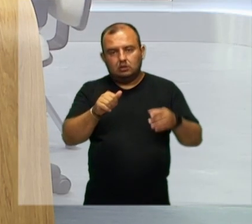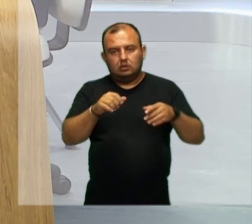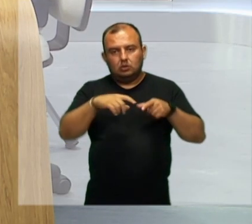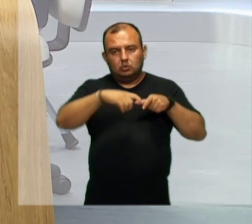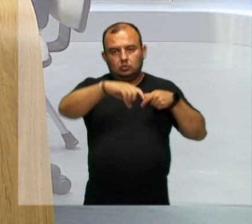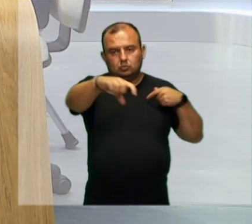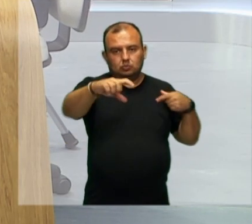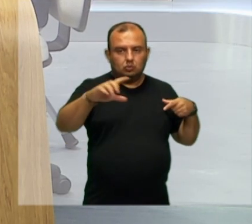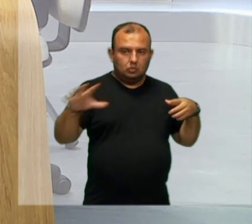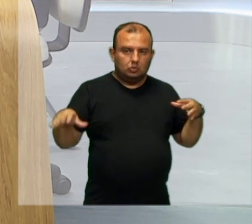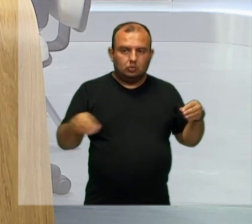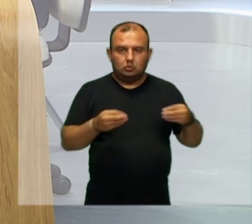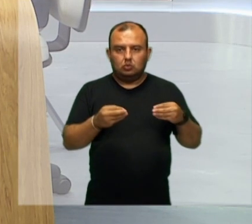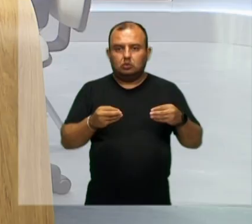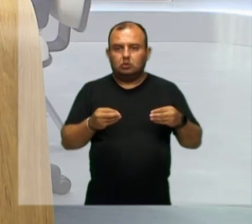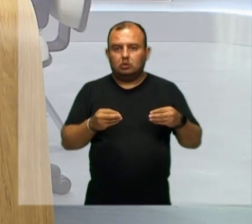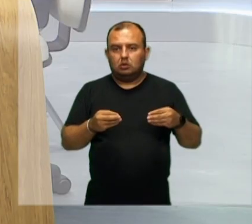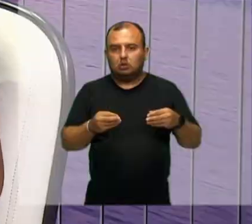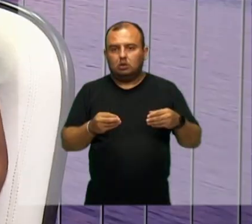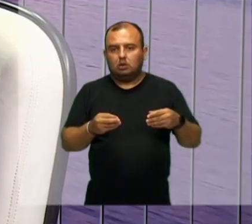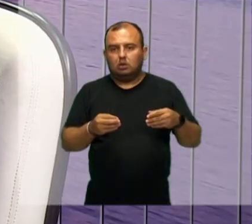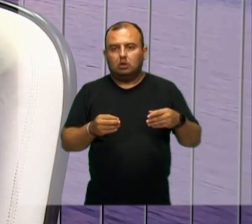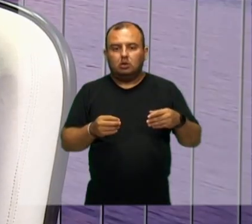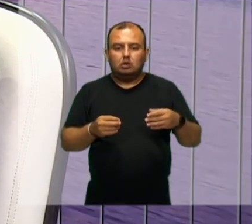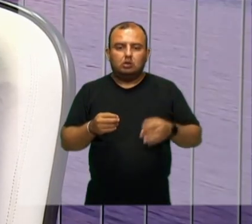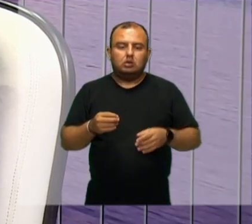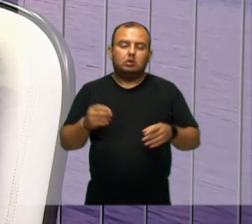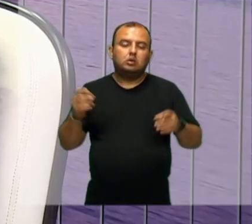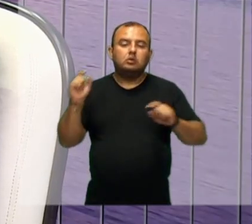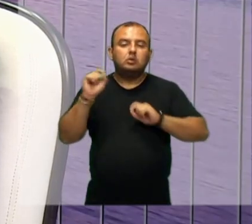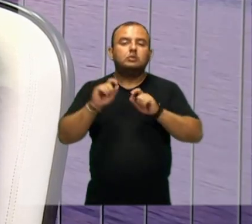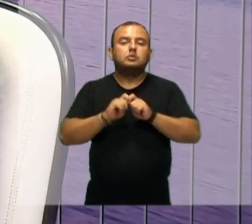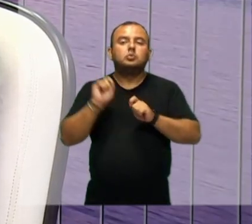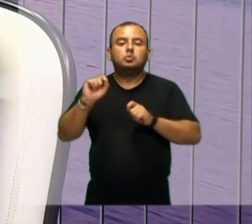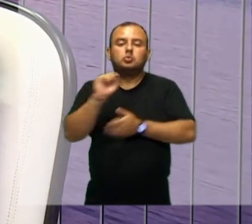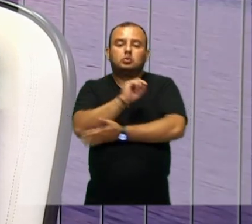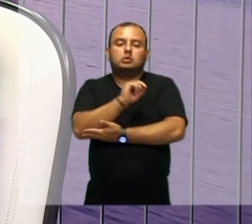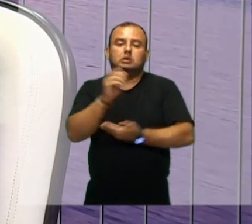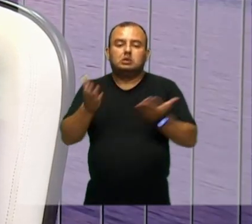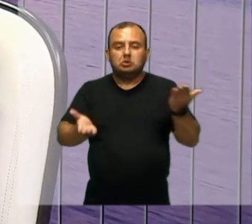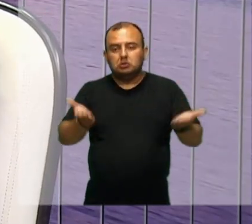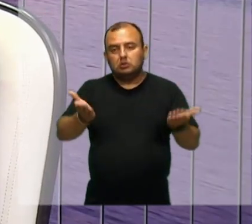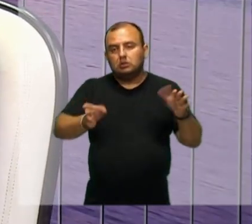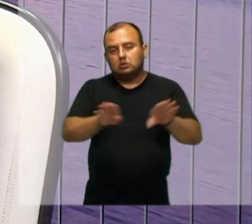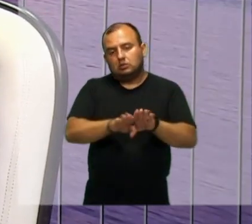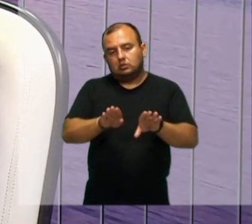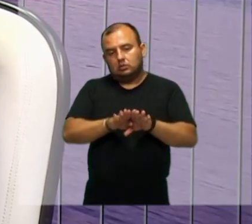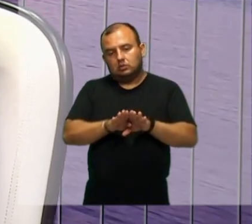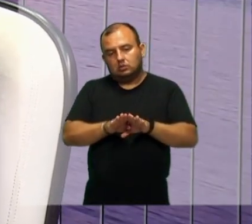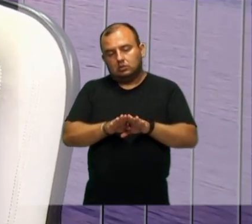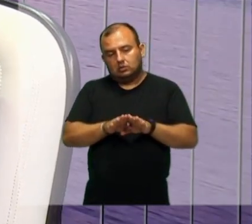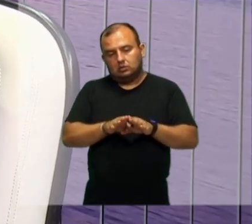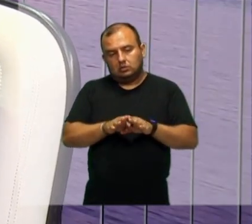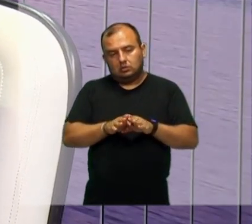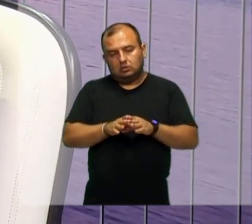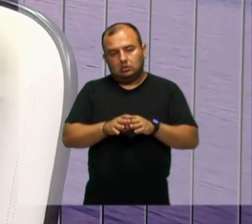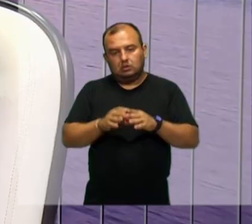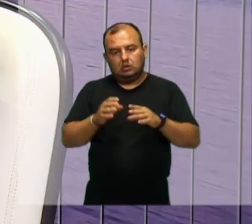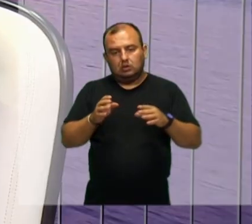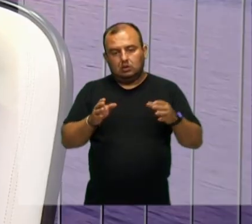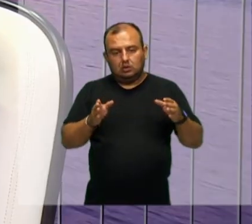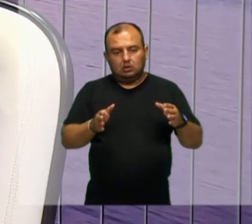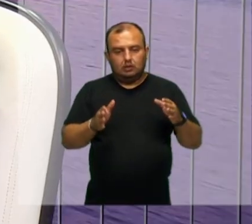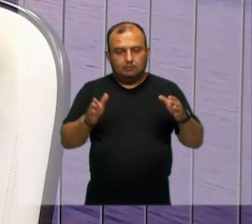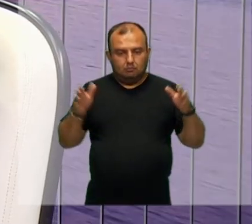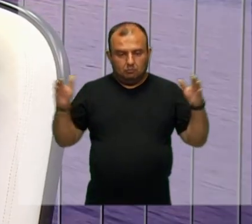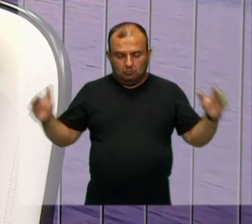um anexo, um adendo, que a gente chama de ama, que provoca o que ali? A estabilidade. Então, o atleta rema dentro